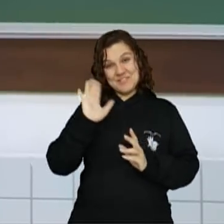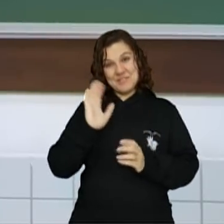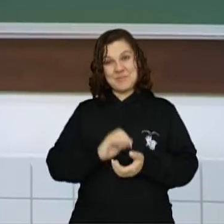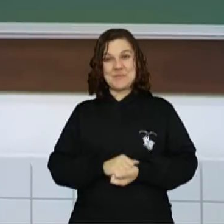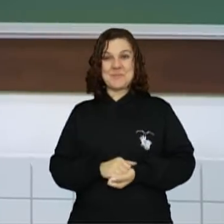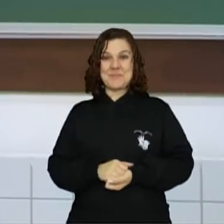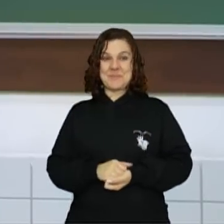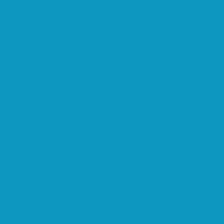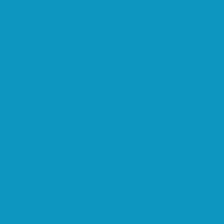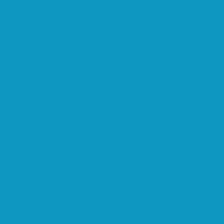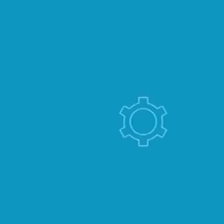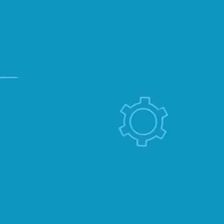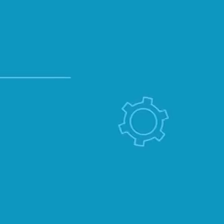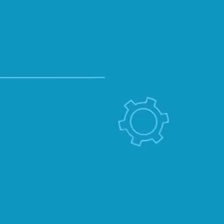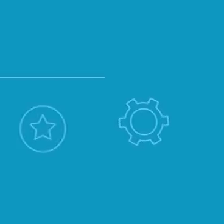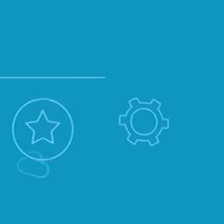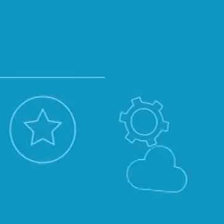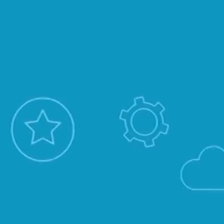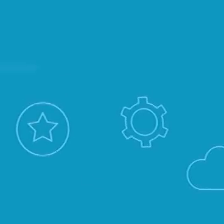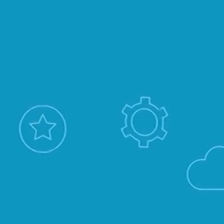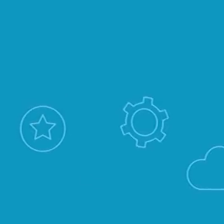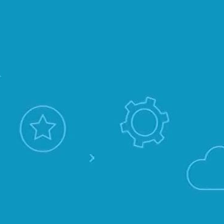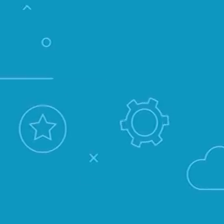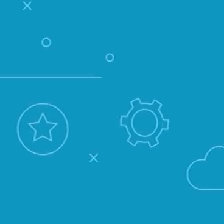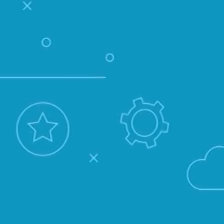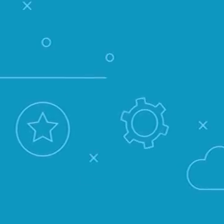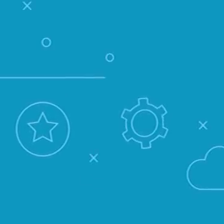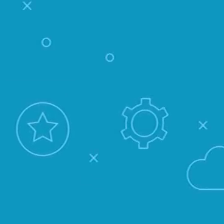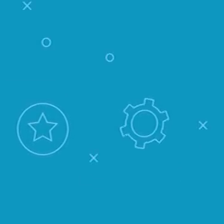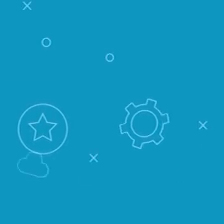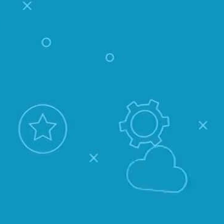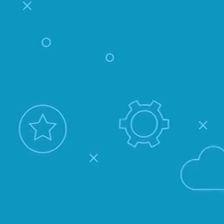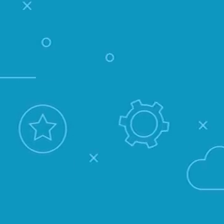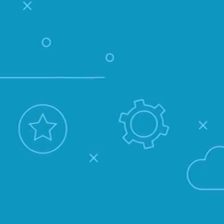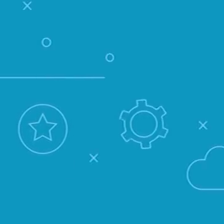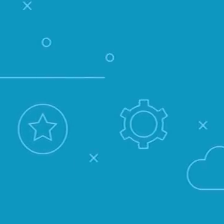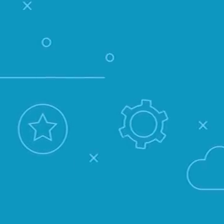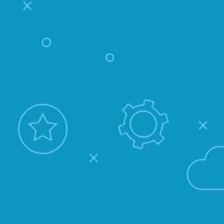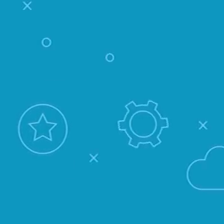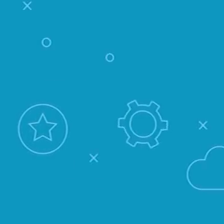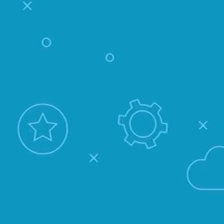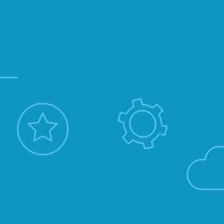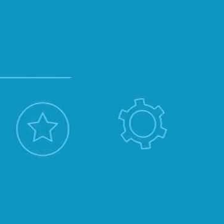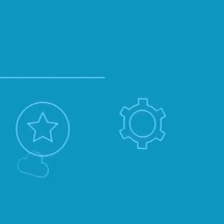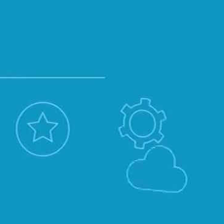Até mais!